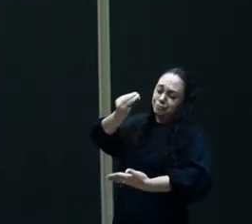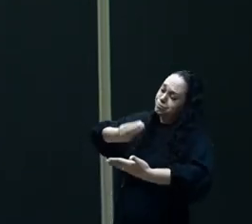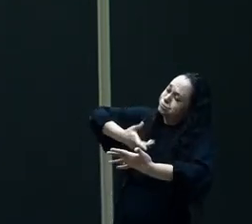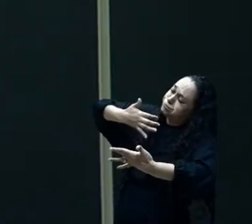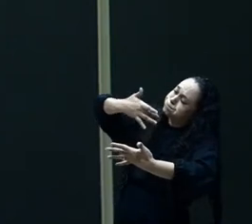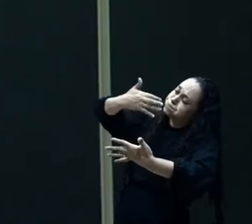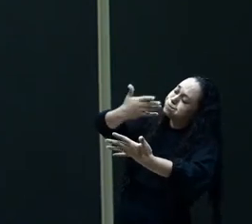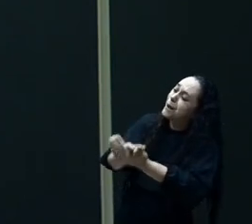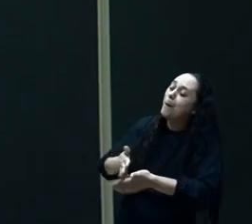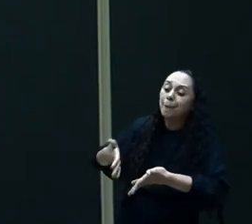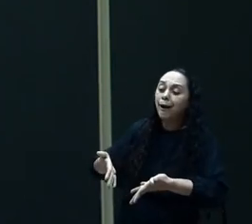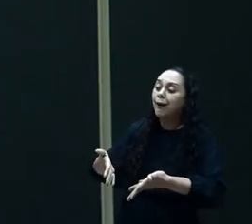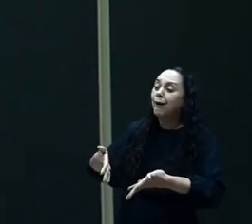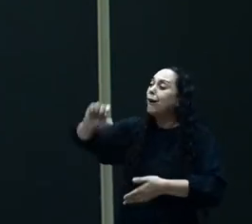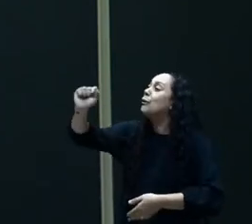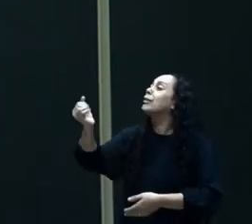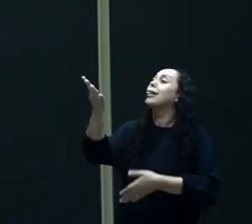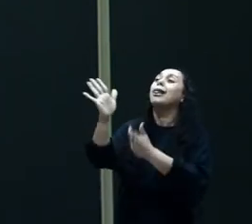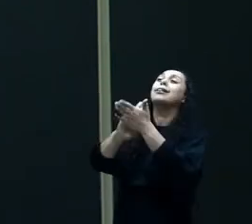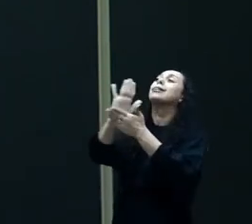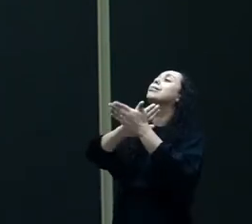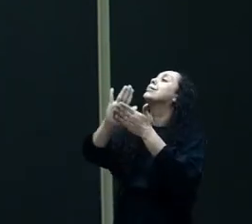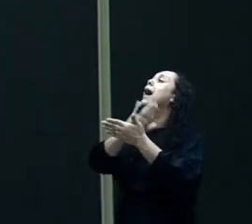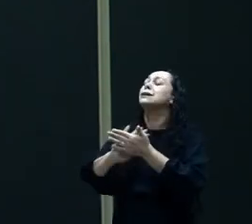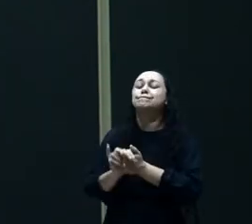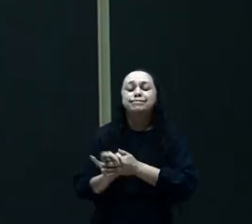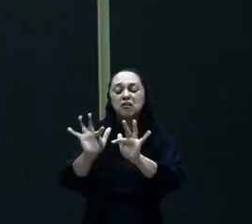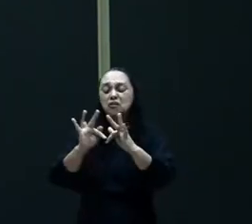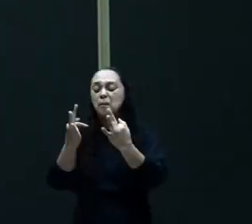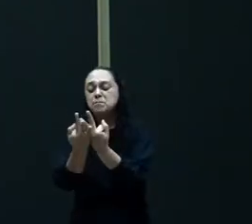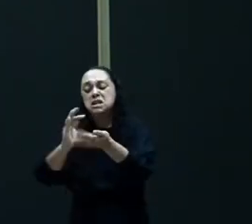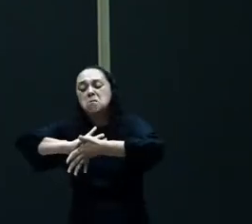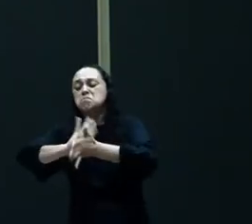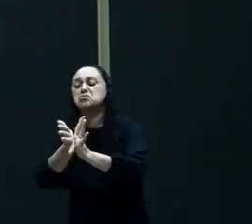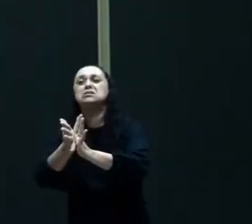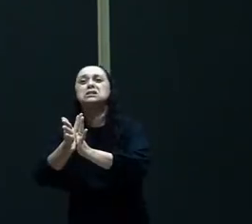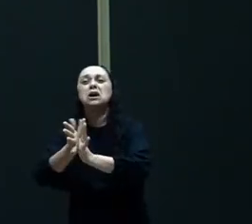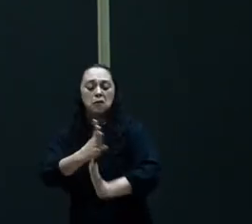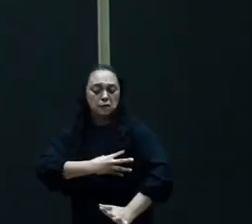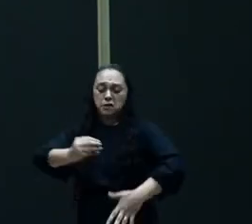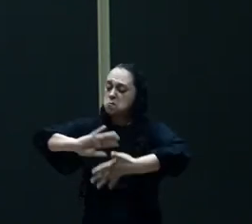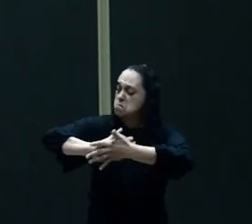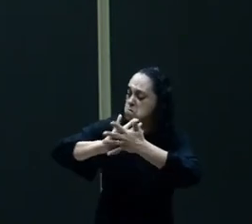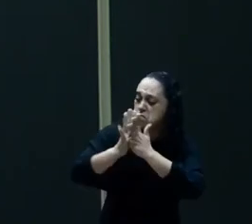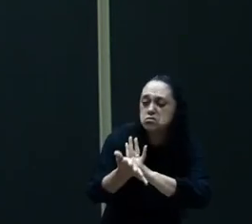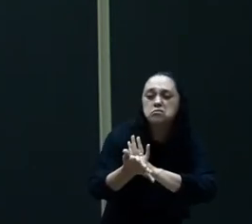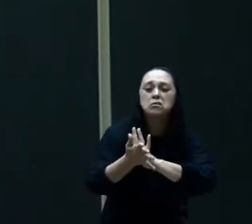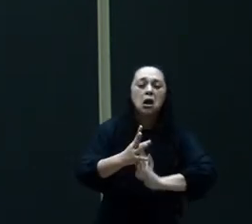minha família se desgovernou filhos foi para um lado filhas para o